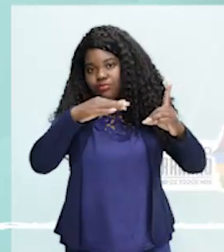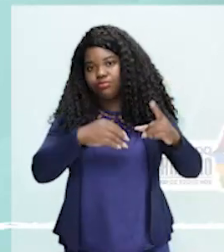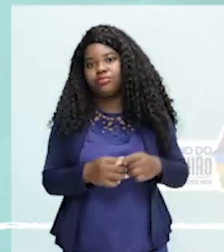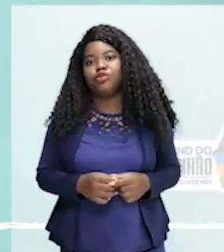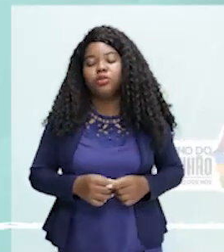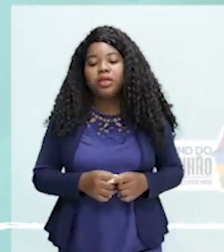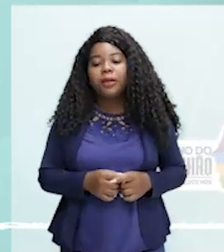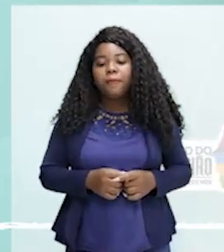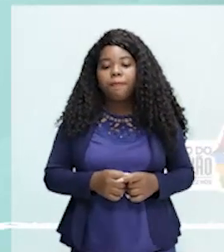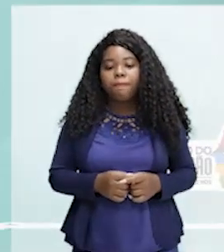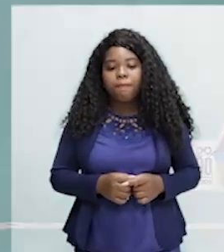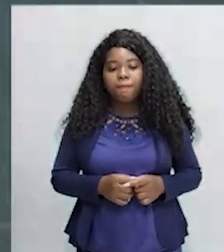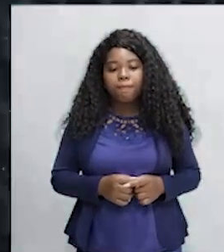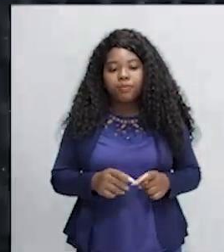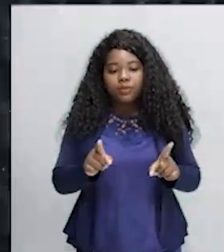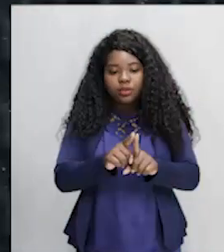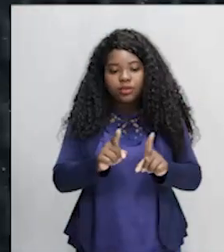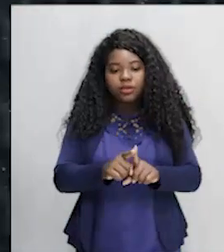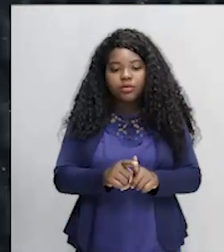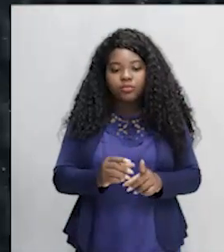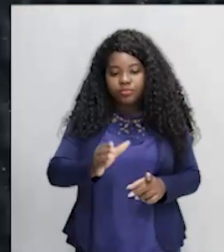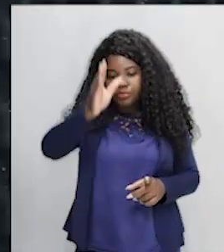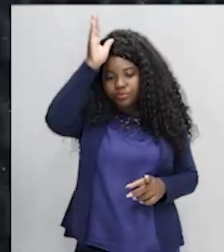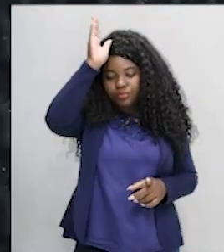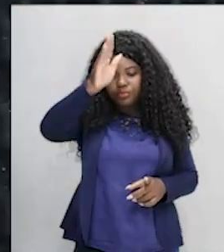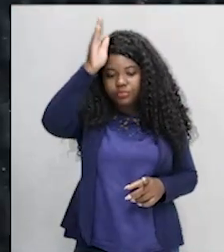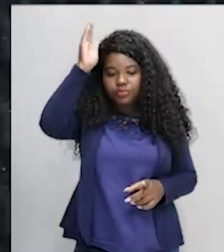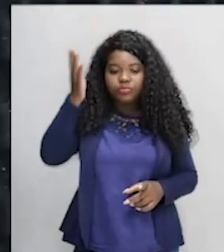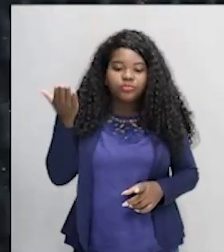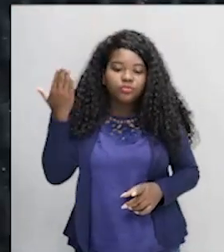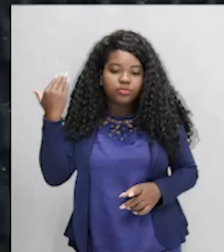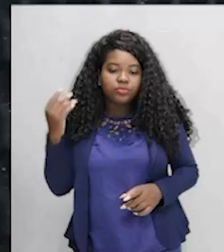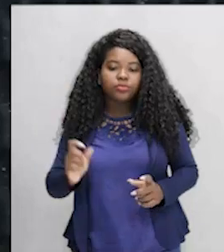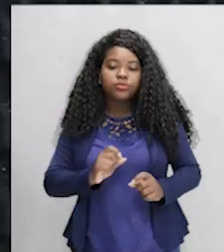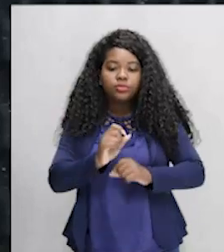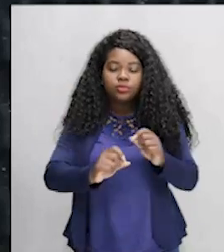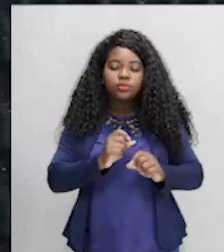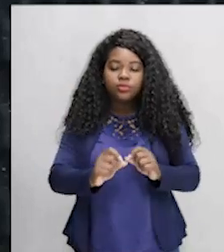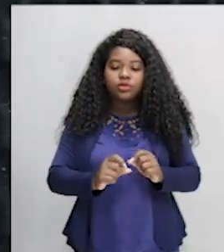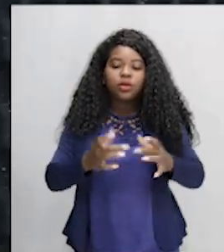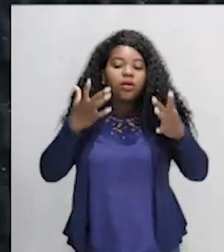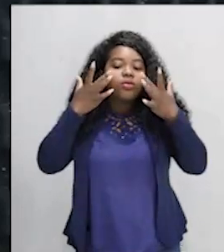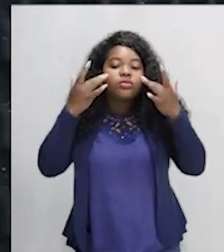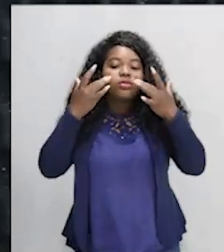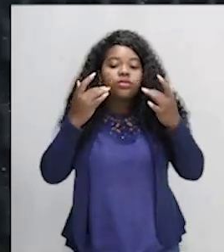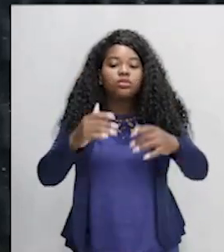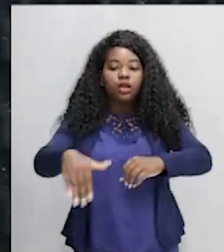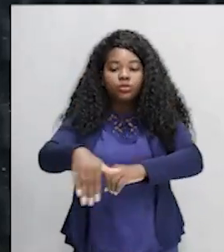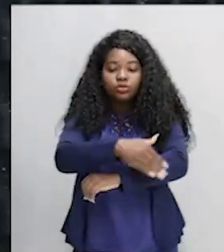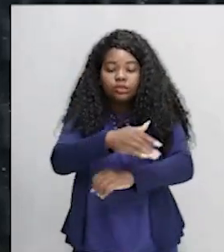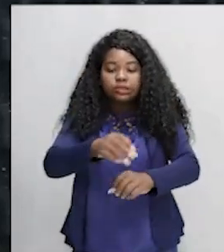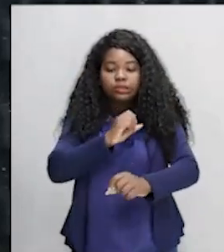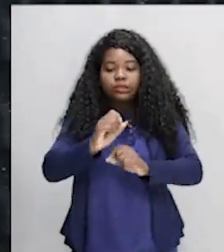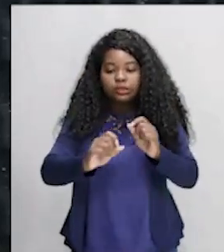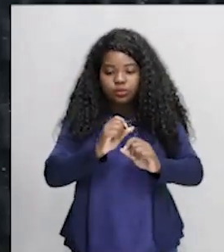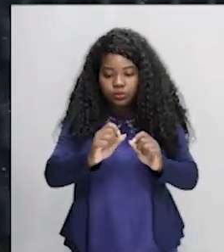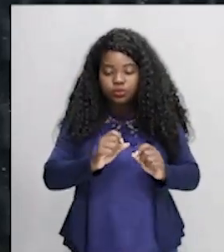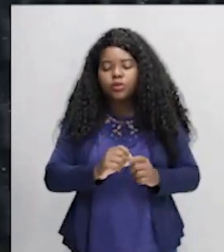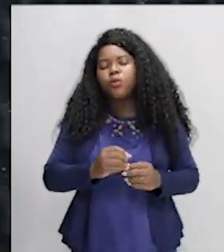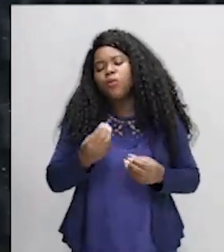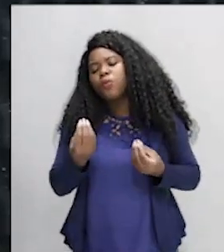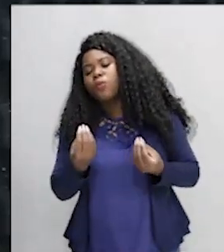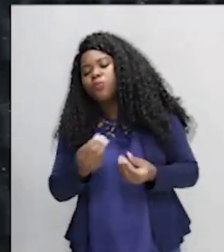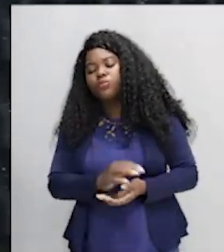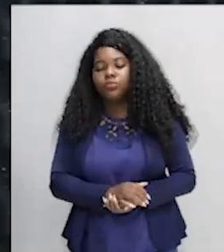o teatro de rua. Como assim, professor? Se colocava um tablado de madeira improvisado, montava-se e rezava-se